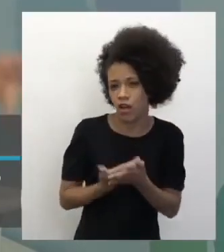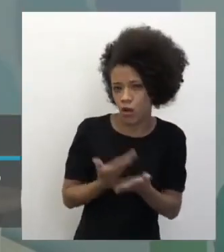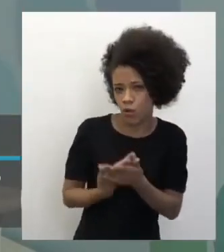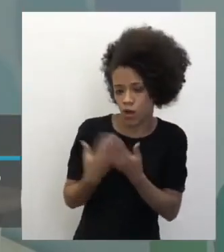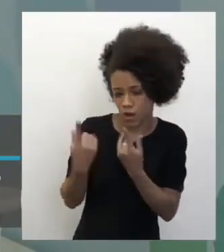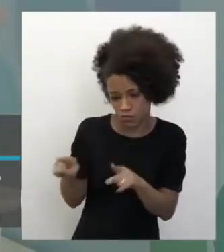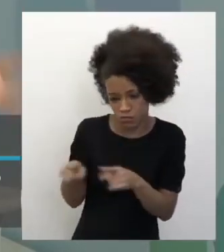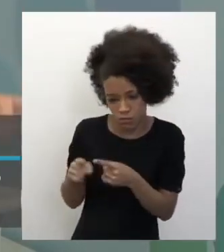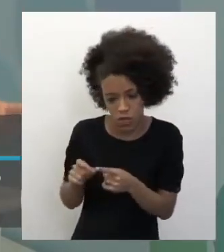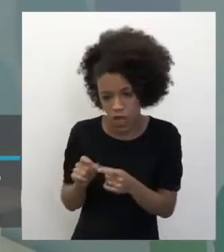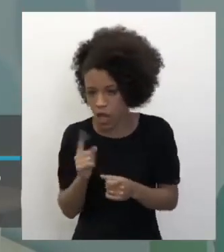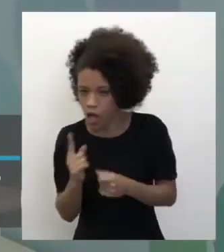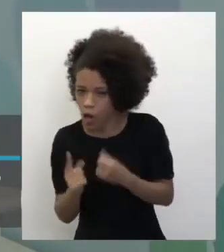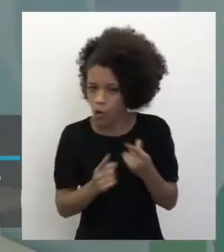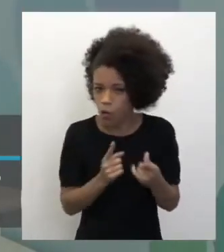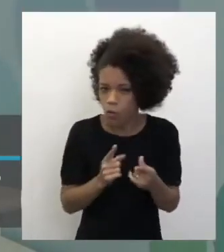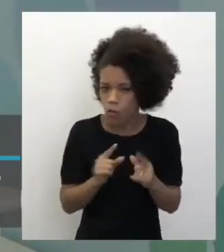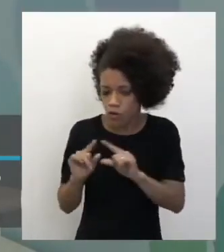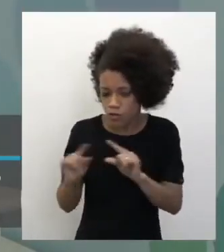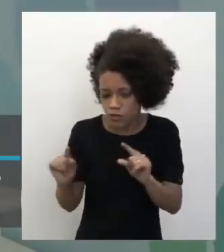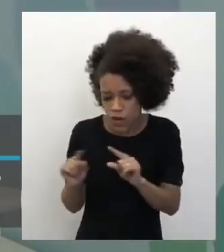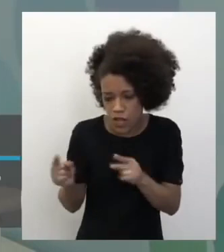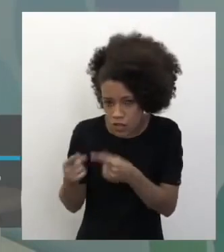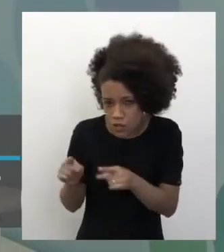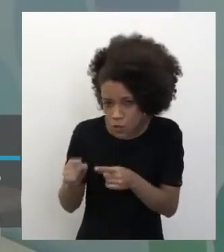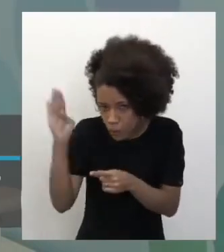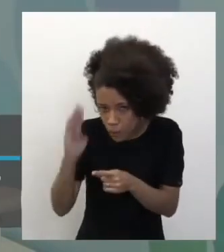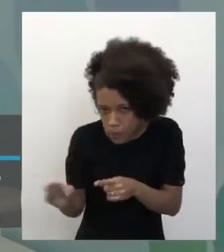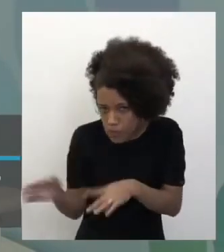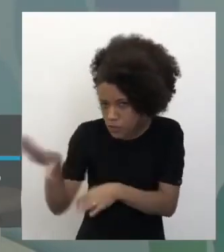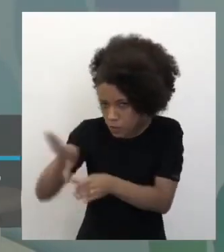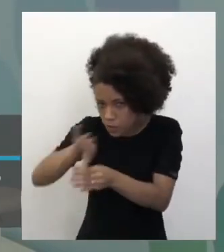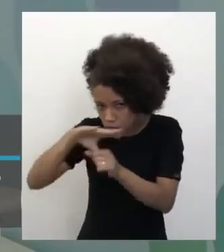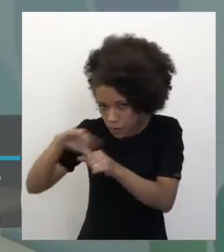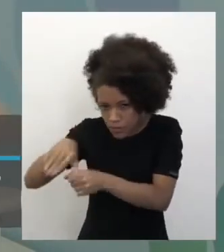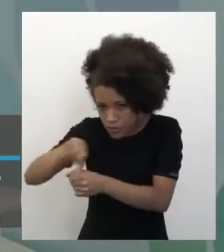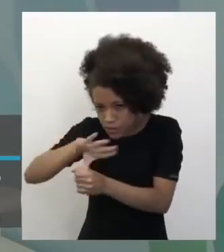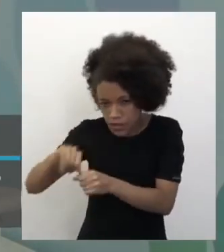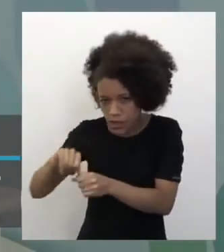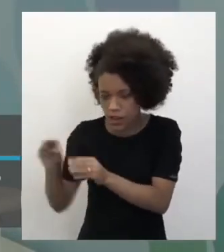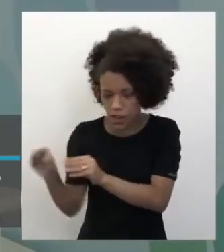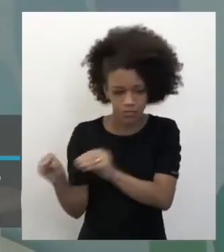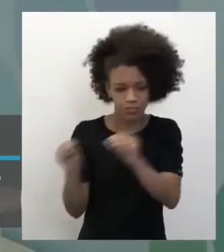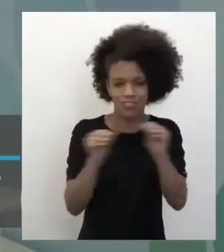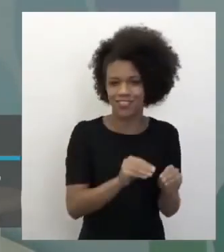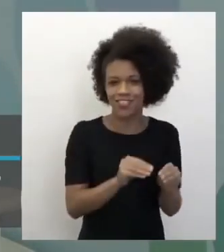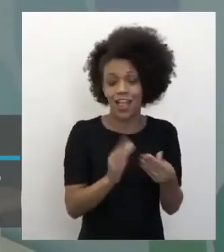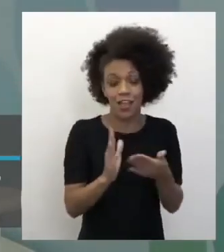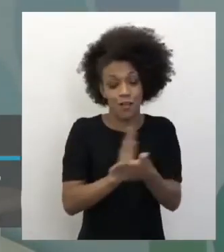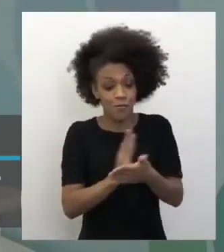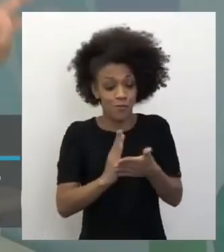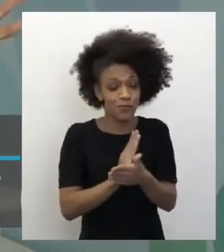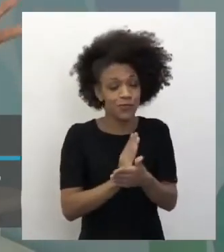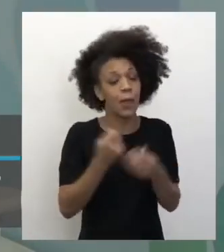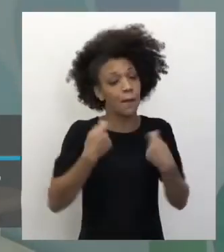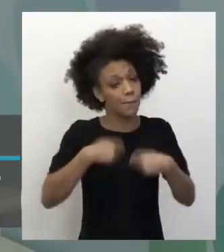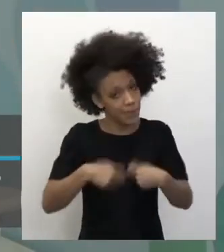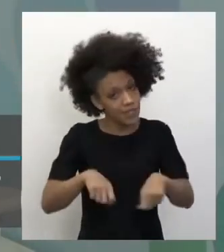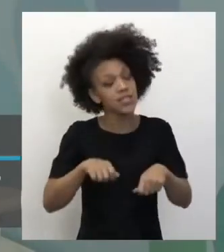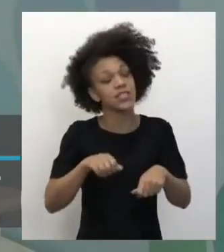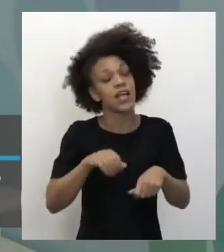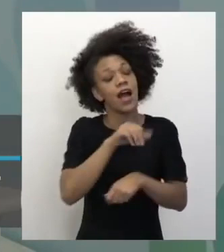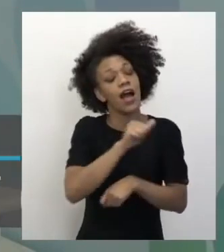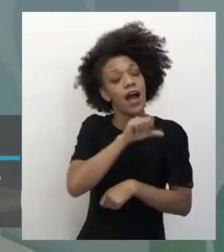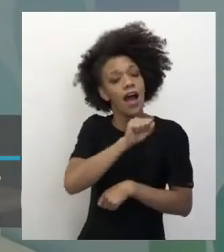pega se apropria de algum texto de um outro texto, de partes de um outro texto, a gente coloca entre aspas. Poderia ser